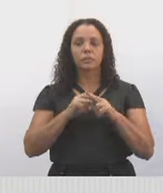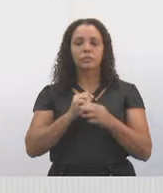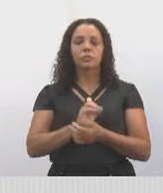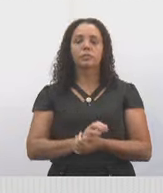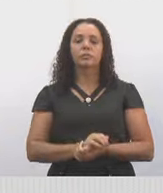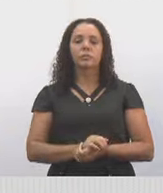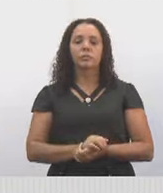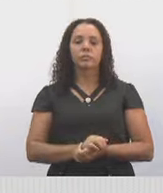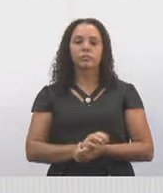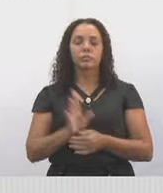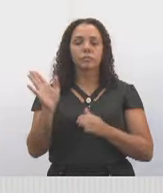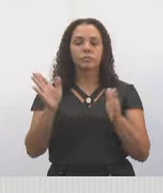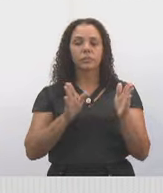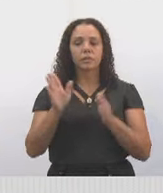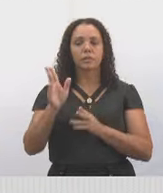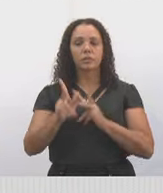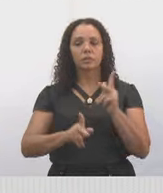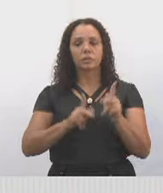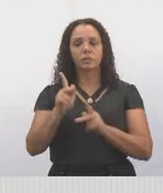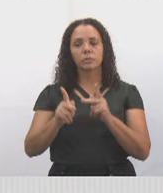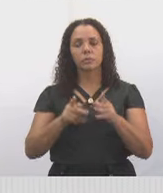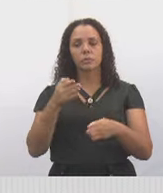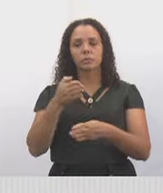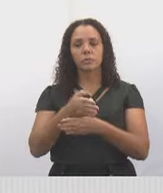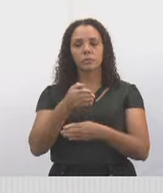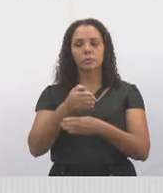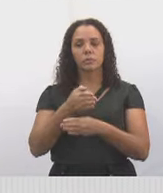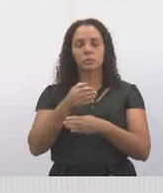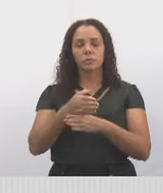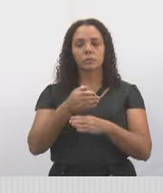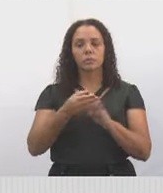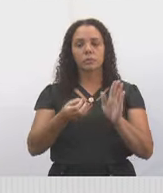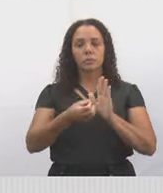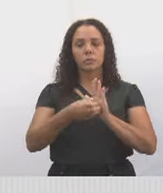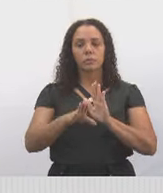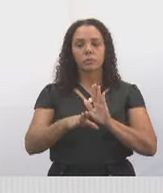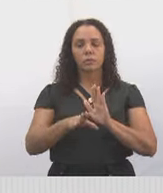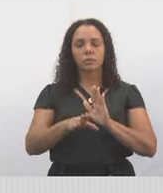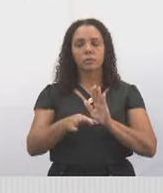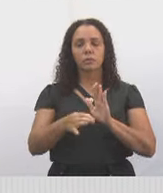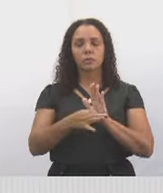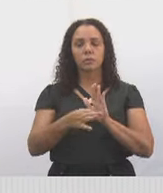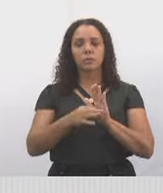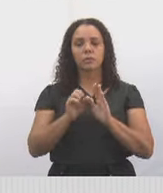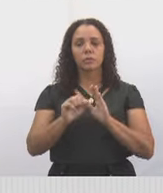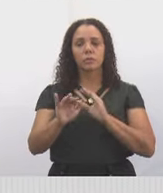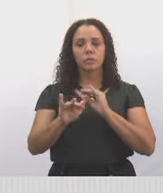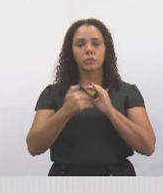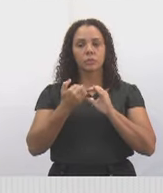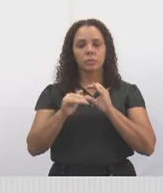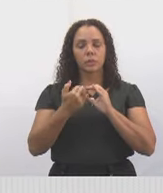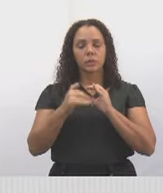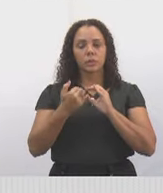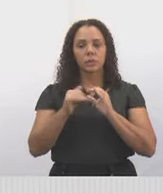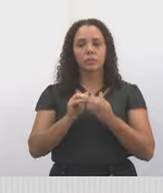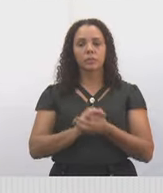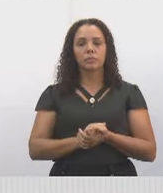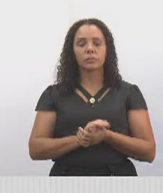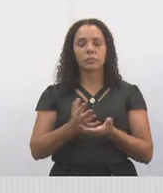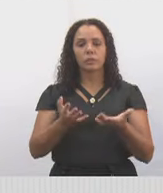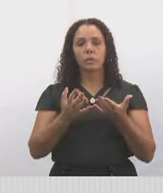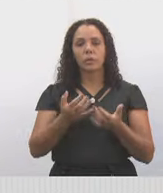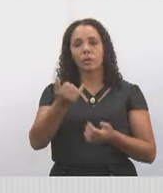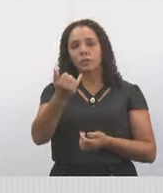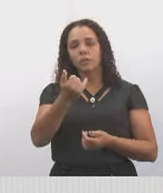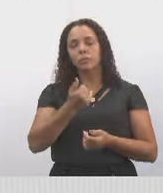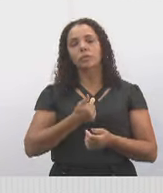mandato à disposição da população de nossa cidade nos envc as sugestões para o seu bairro eu quero que você envie para esse Vereador